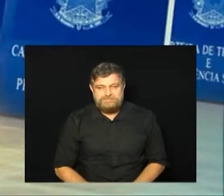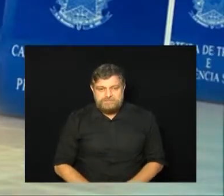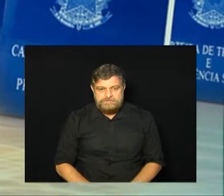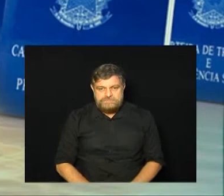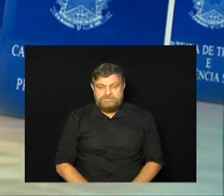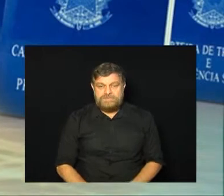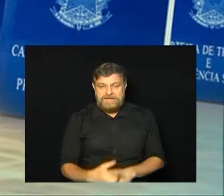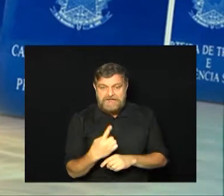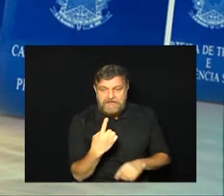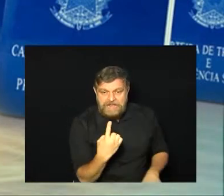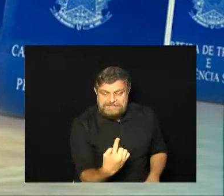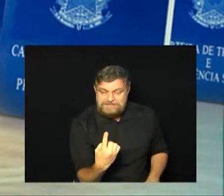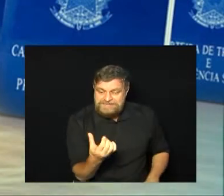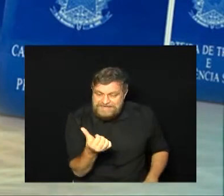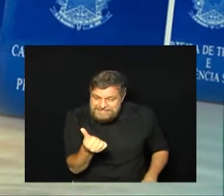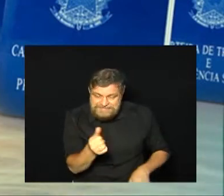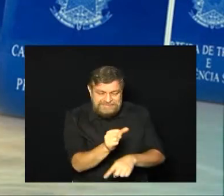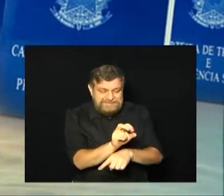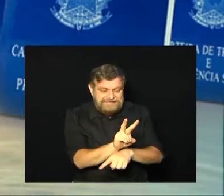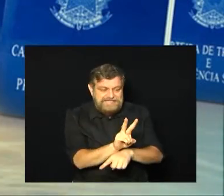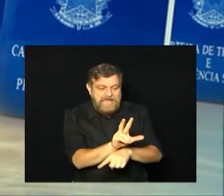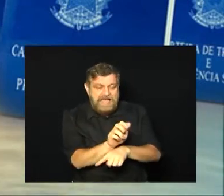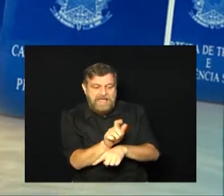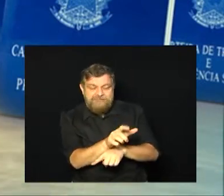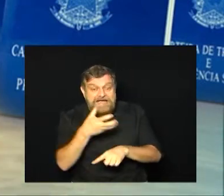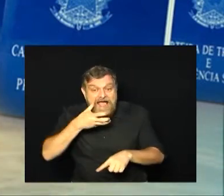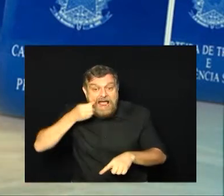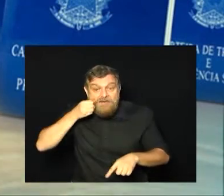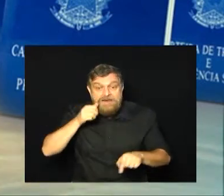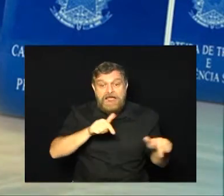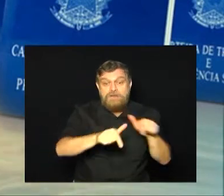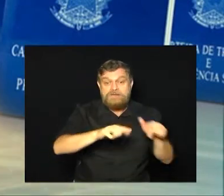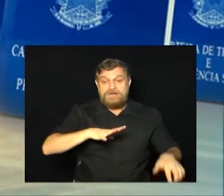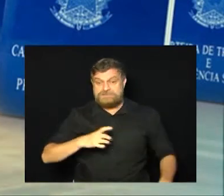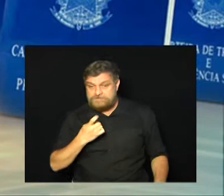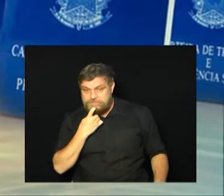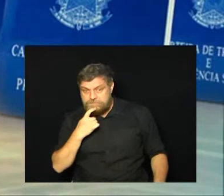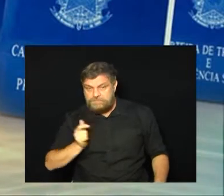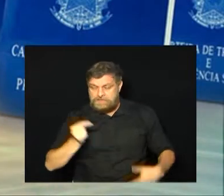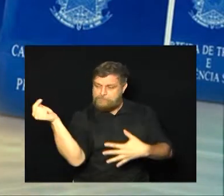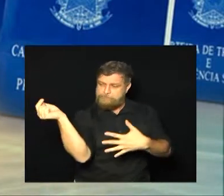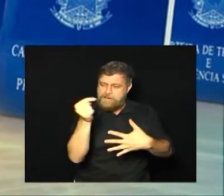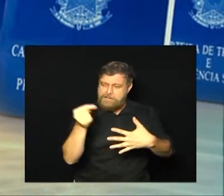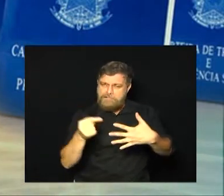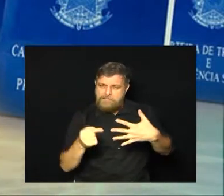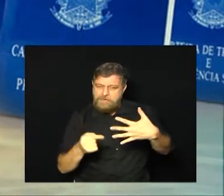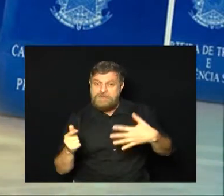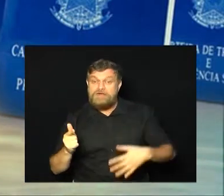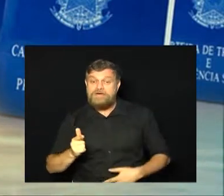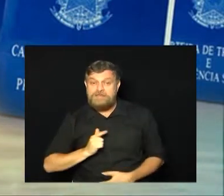São 116 vagas de emprego disponíveis para Campinas. Entre as oportunidades tem